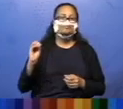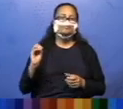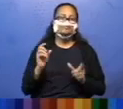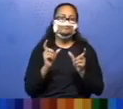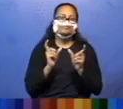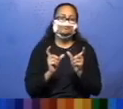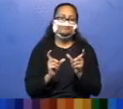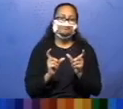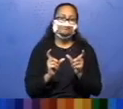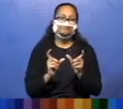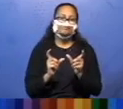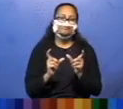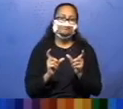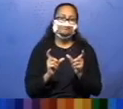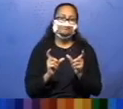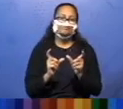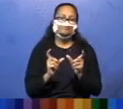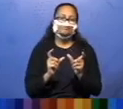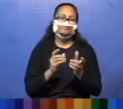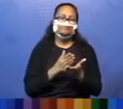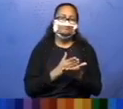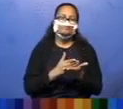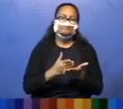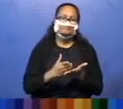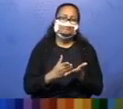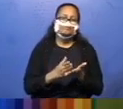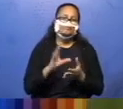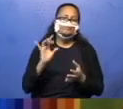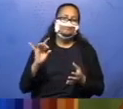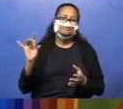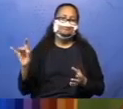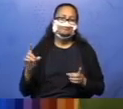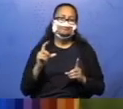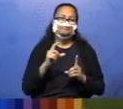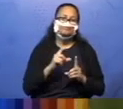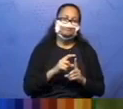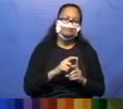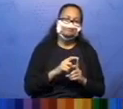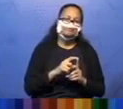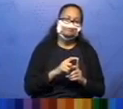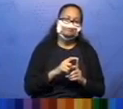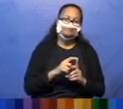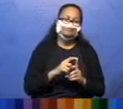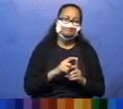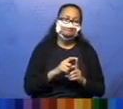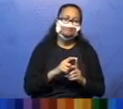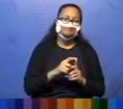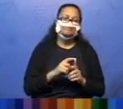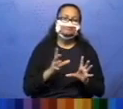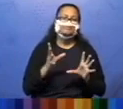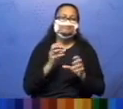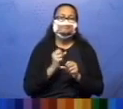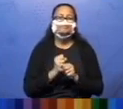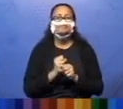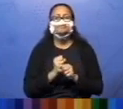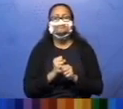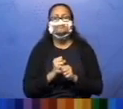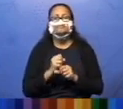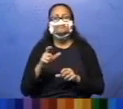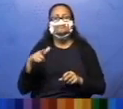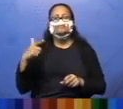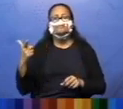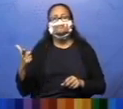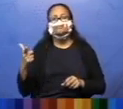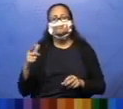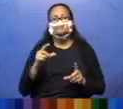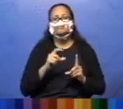no início de cada palavra e forme outra. Então, aqui a gente vai ter que colocar, não é no